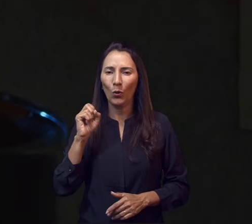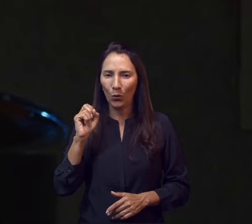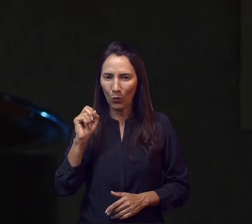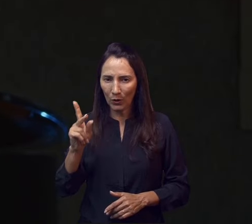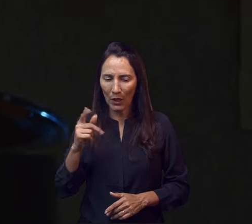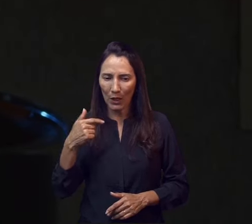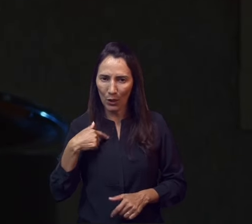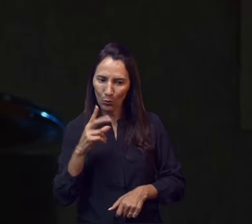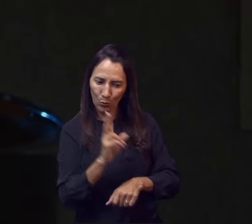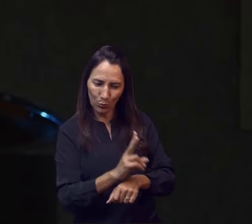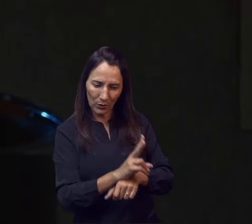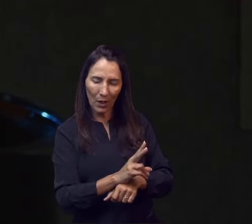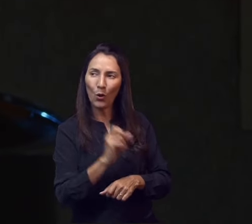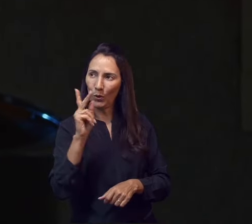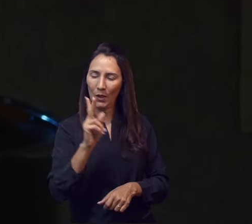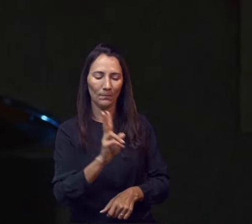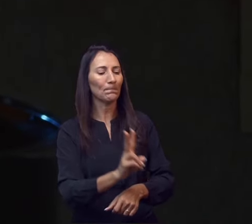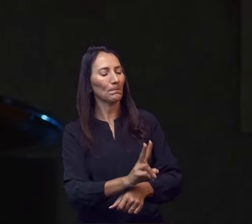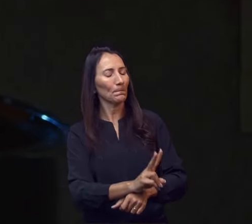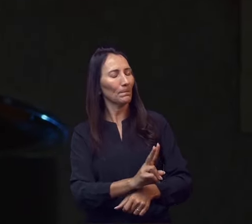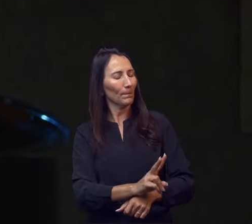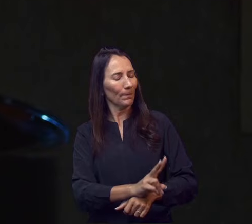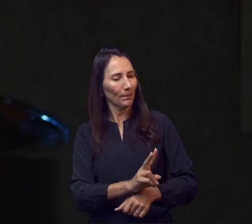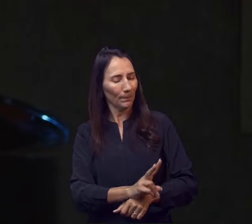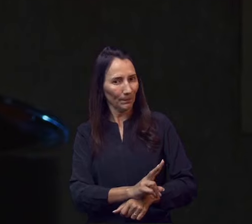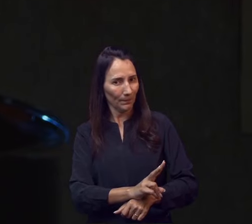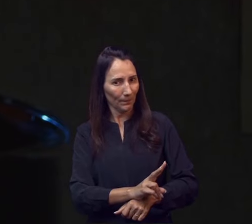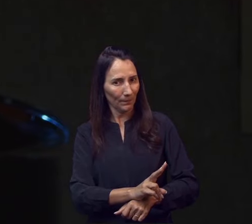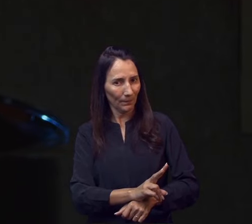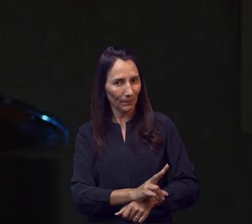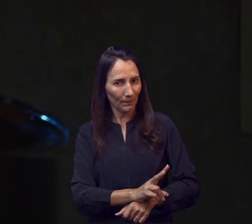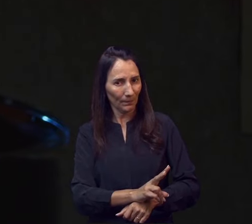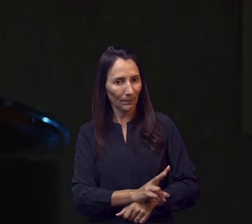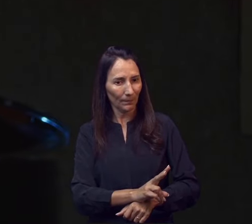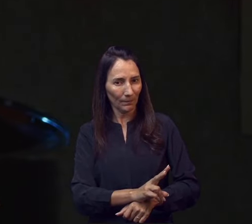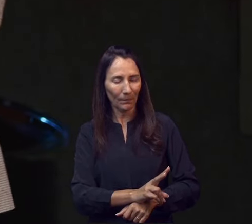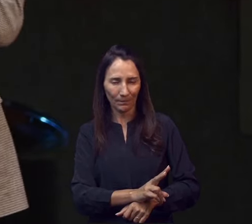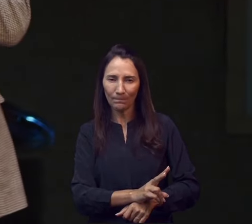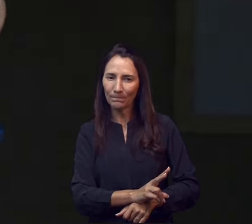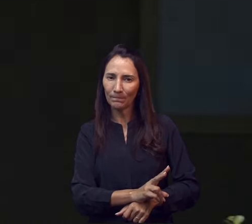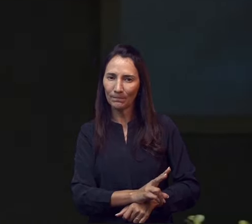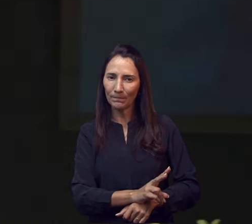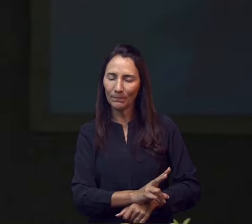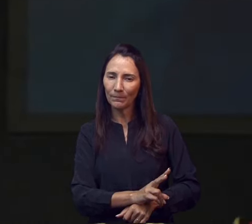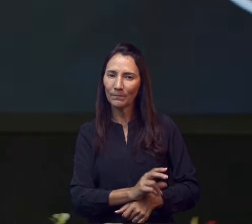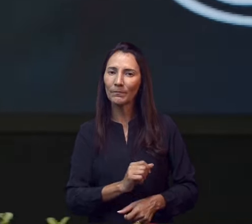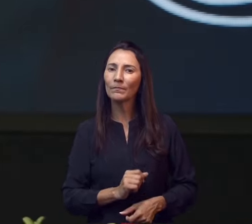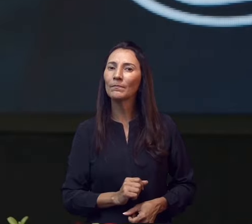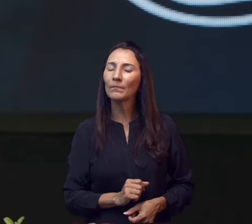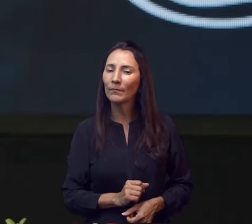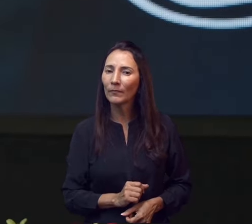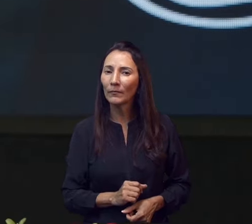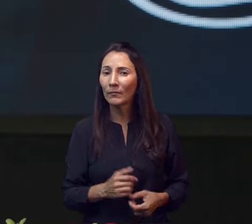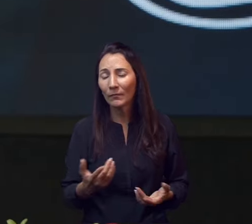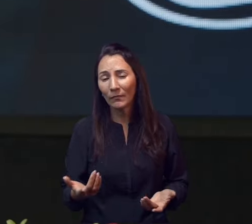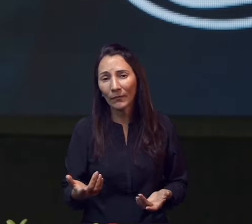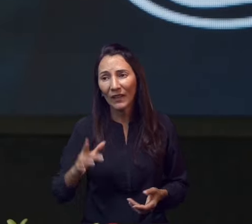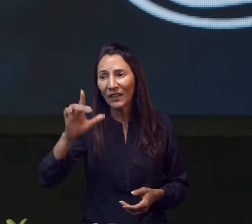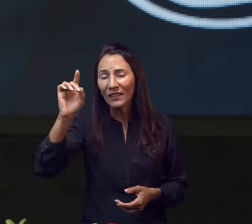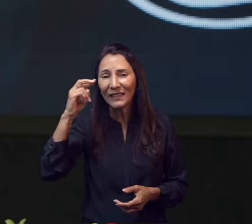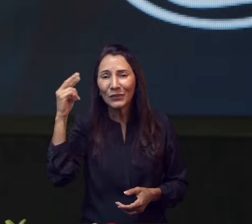tomar conta disso aqui eu vou fazer isso e vou evitar Daniel resposta a nossa